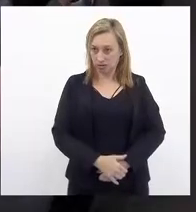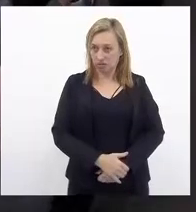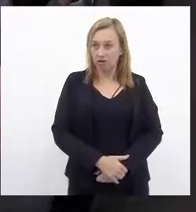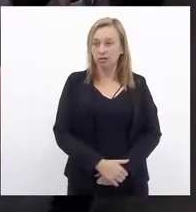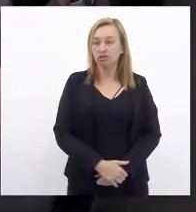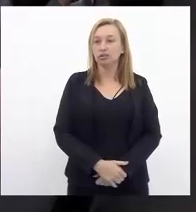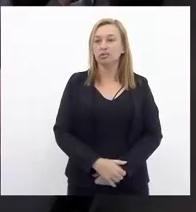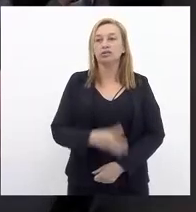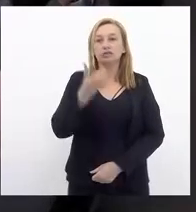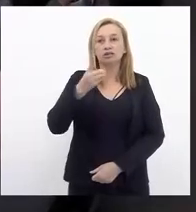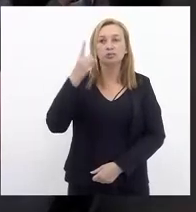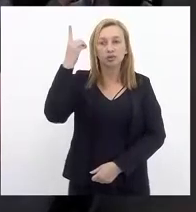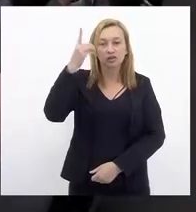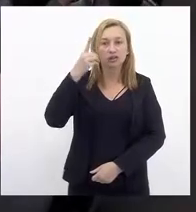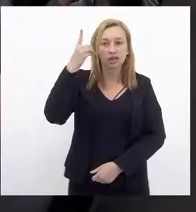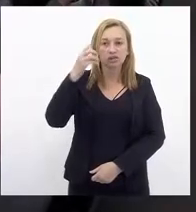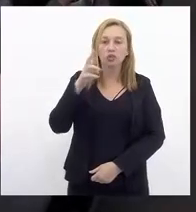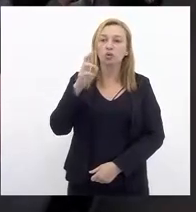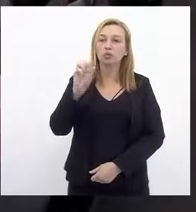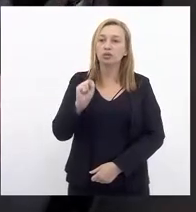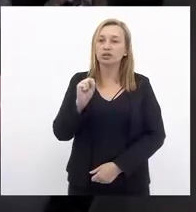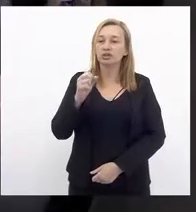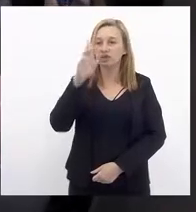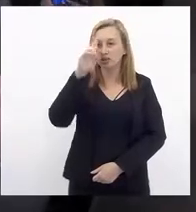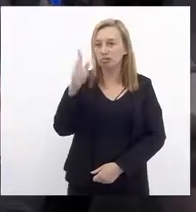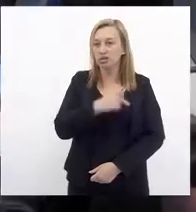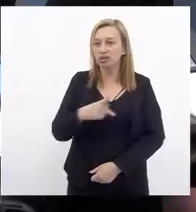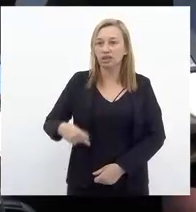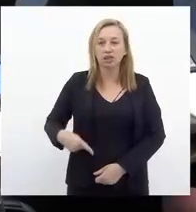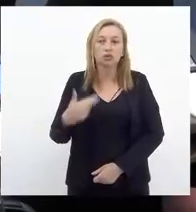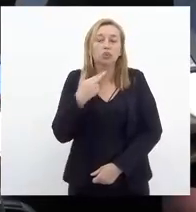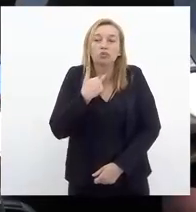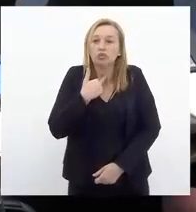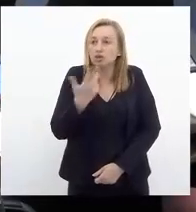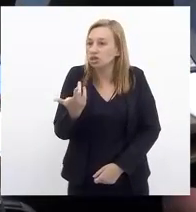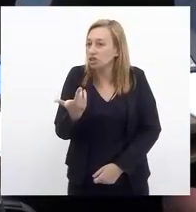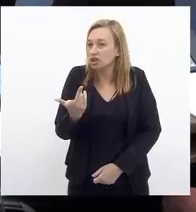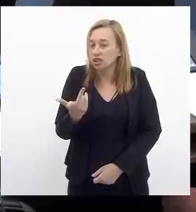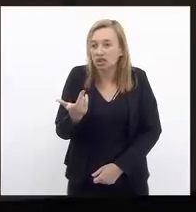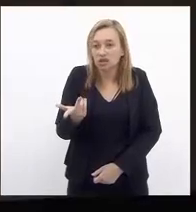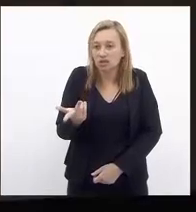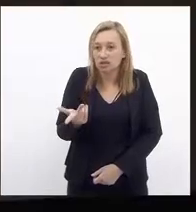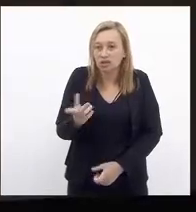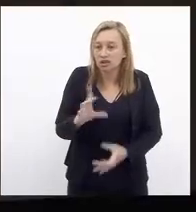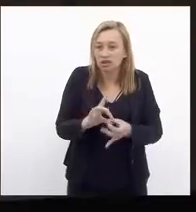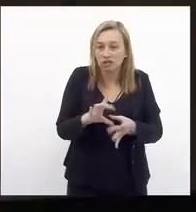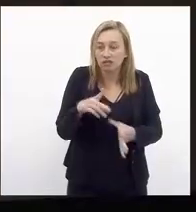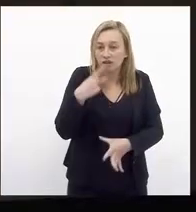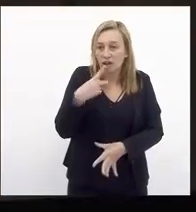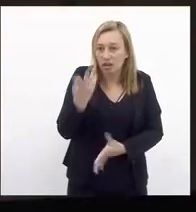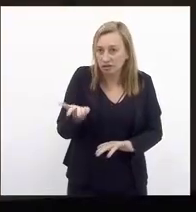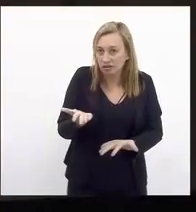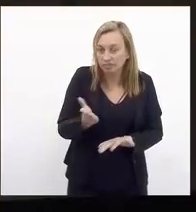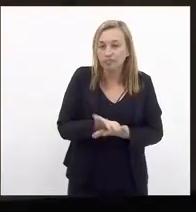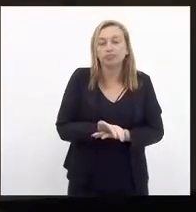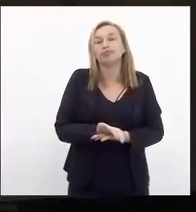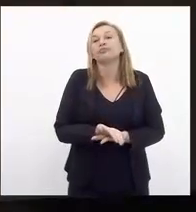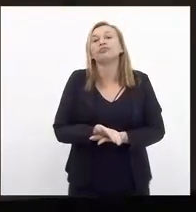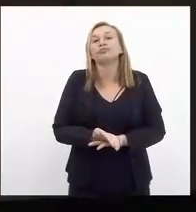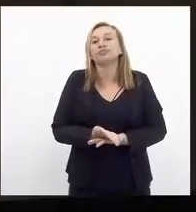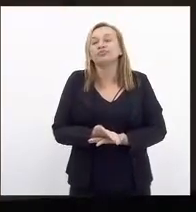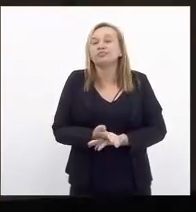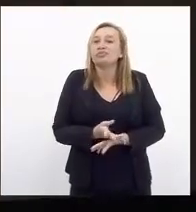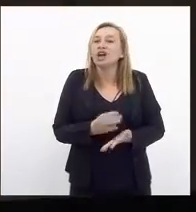o deputado rubig o tempo senhor presidente eu não poderia me obter nesse momento e vai me contar realmente